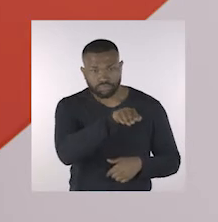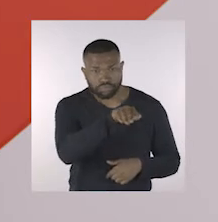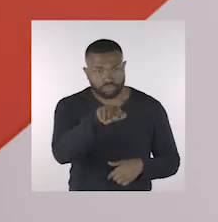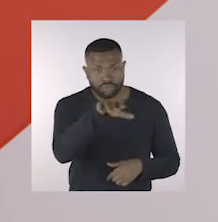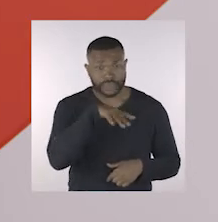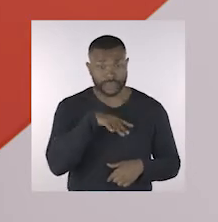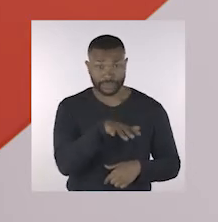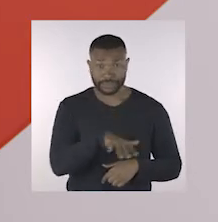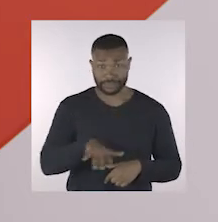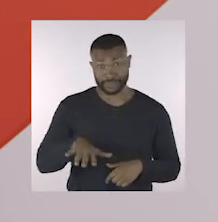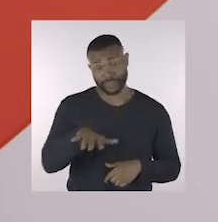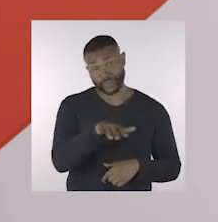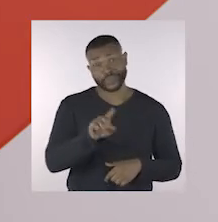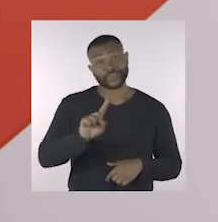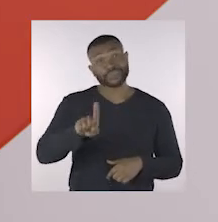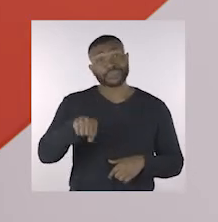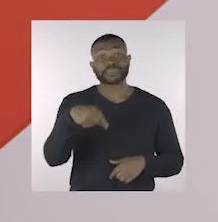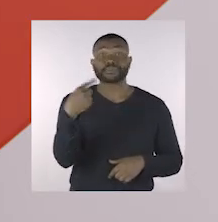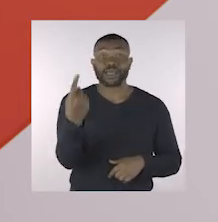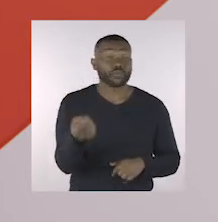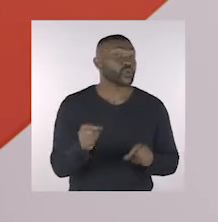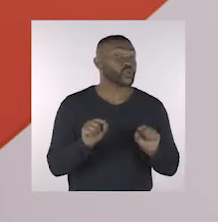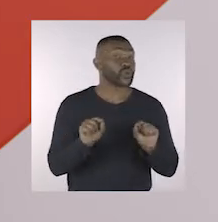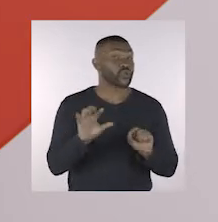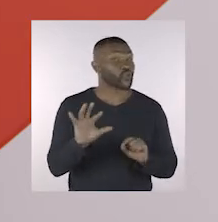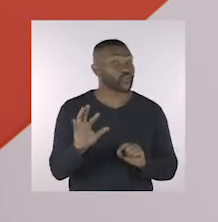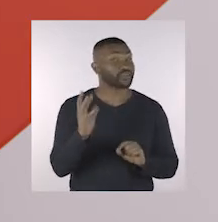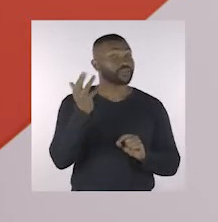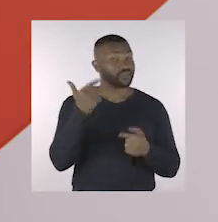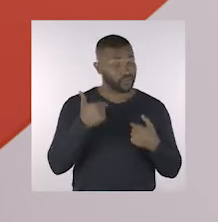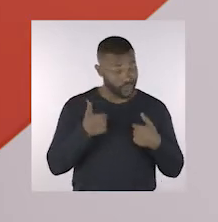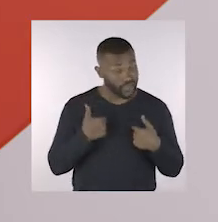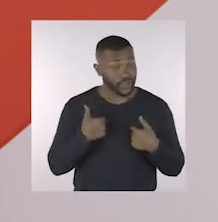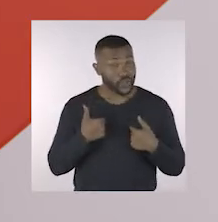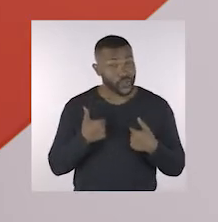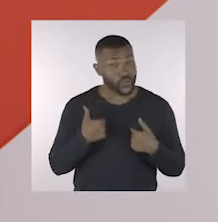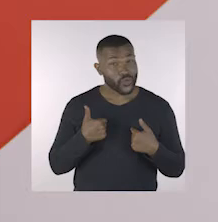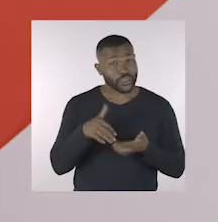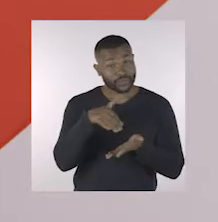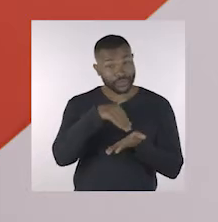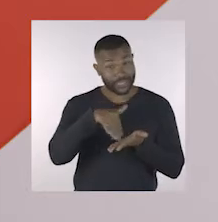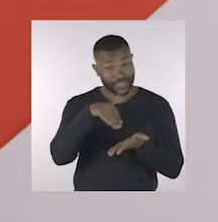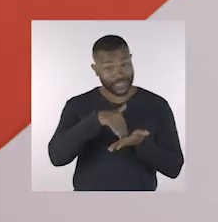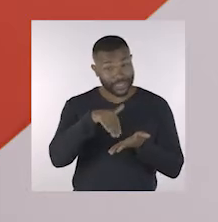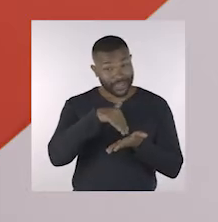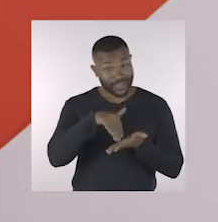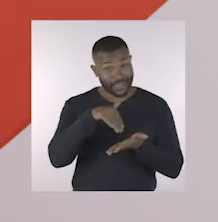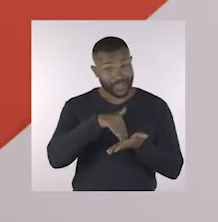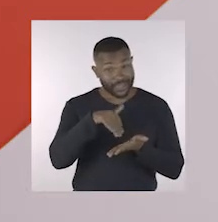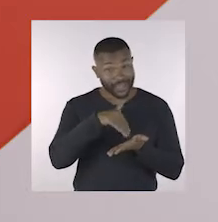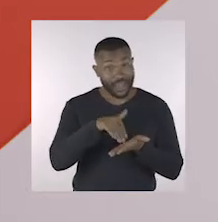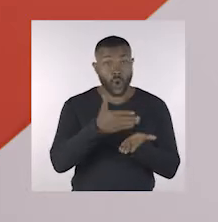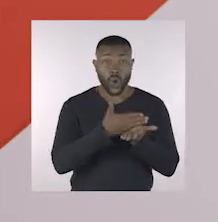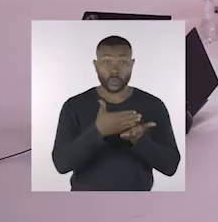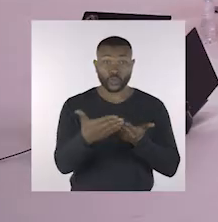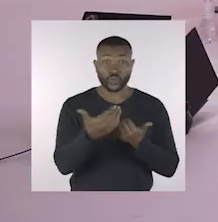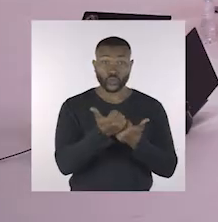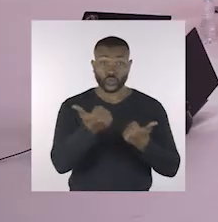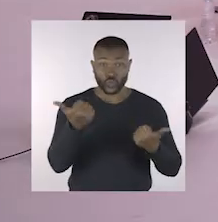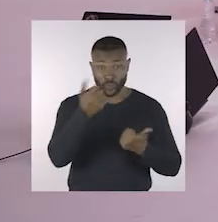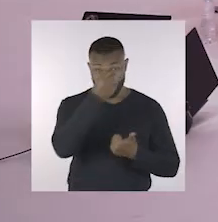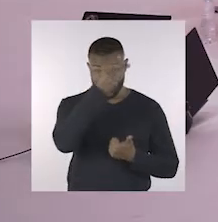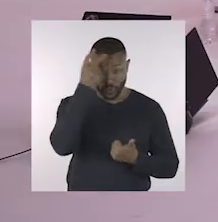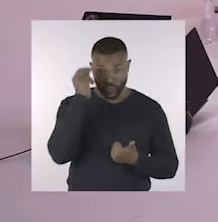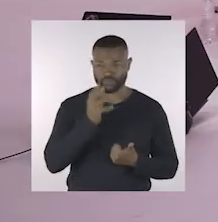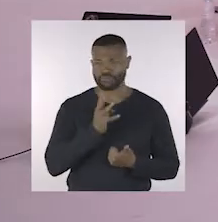e depois quis o destino que o que eu pudesse ser seu secretário da implantação das